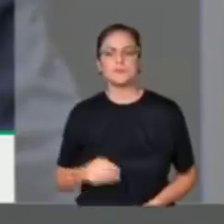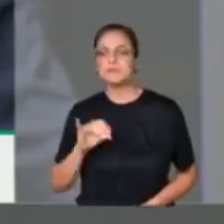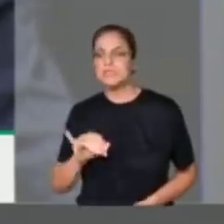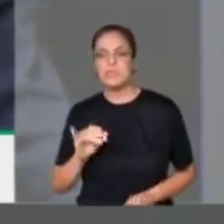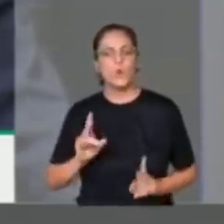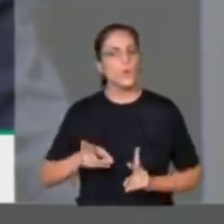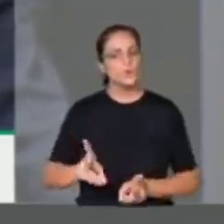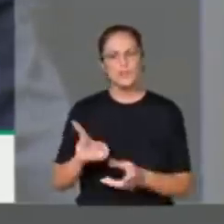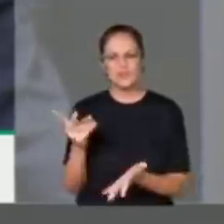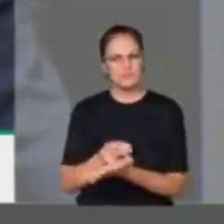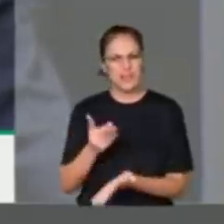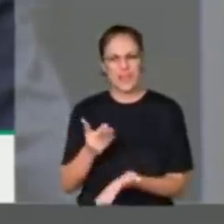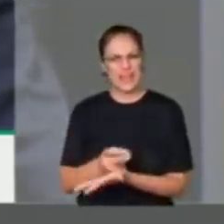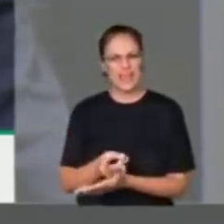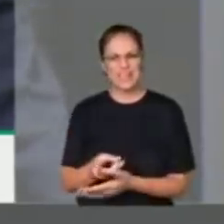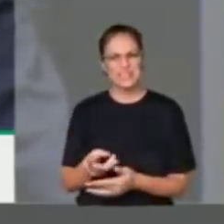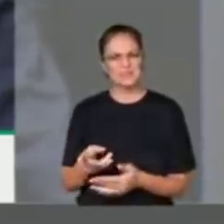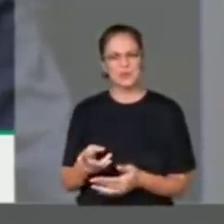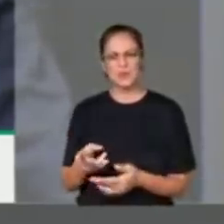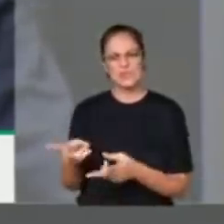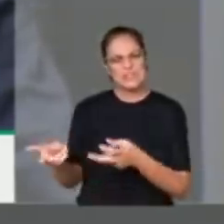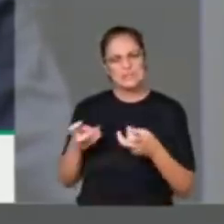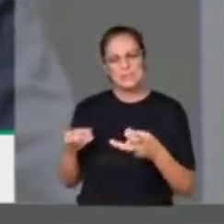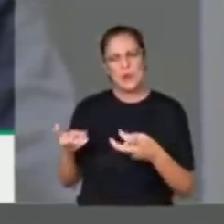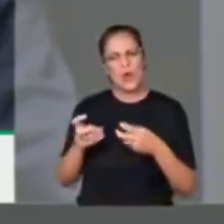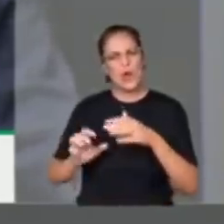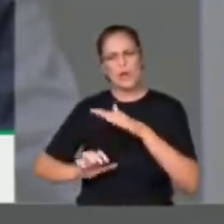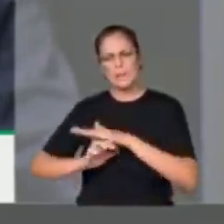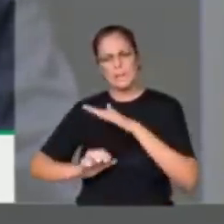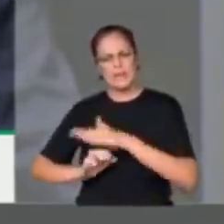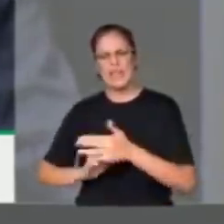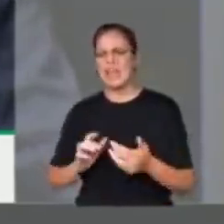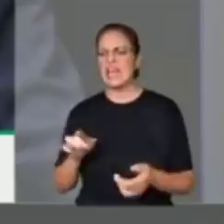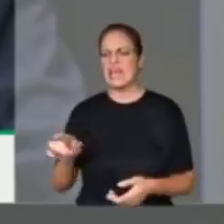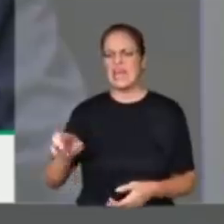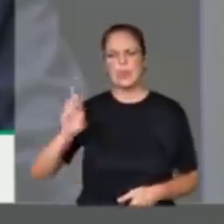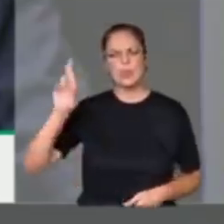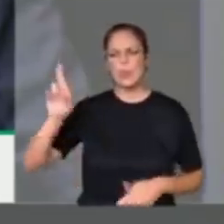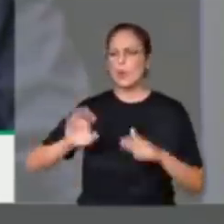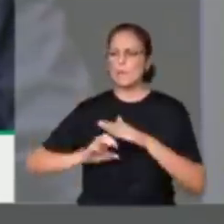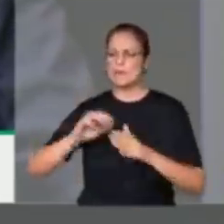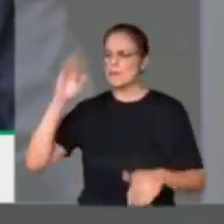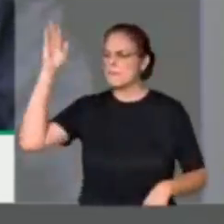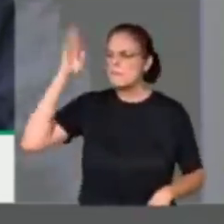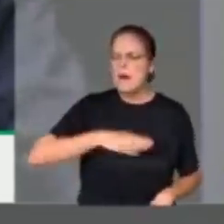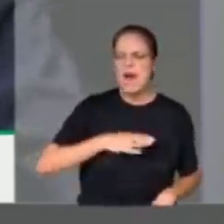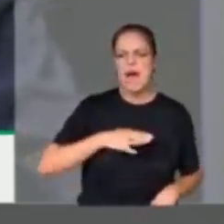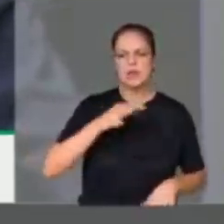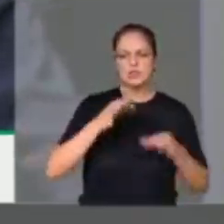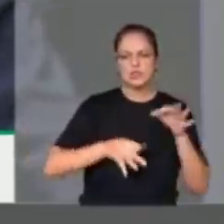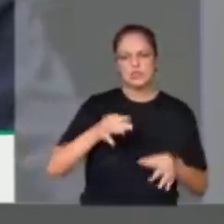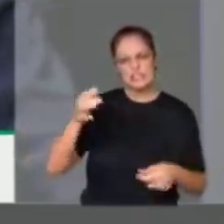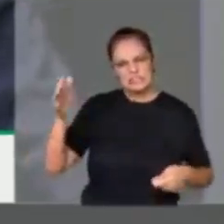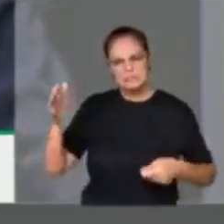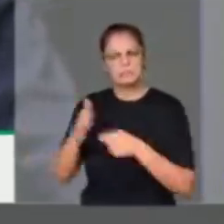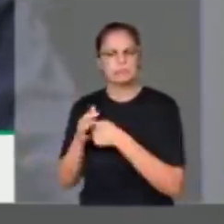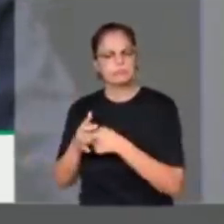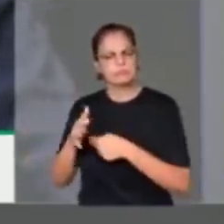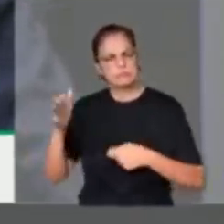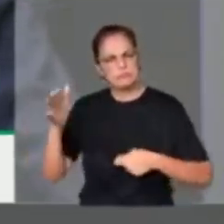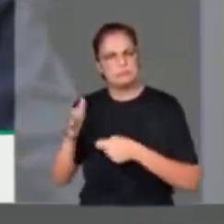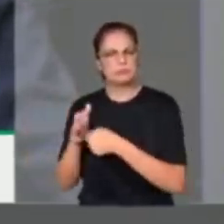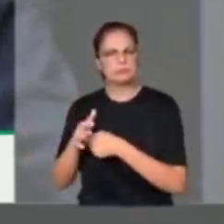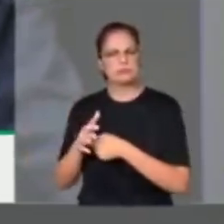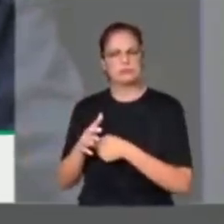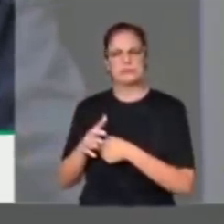setor produtivo é burro de carga, que empresário é vilão e tem que sentar no banco dos réus da justiça trabalhista, que é uma verdadeira justiça de exceção, e ficar